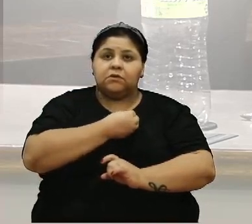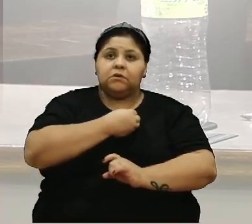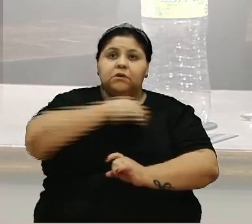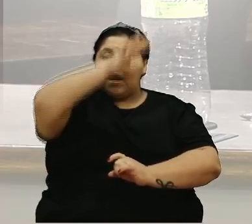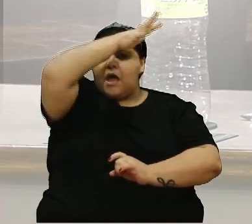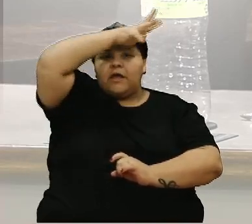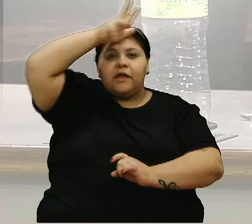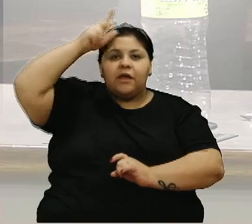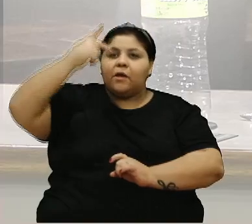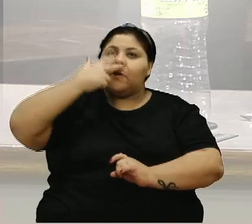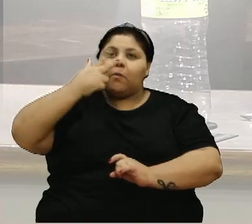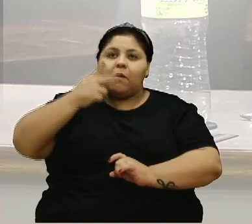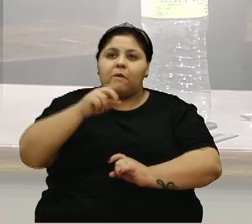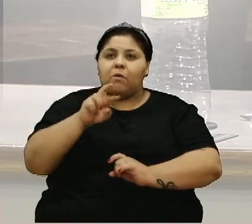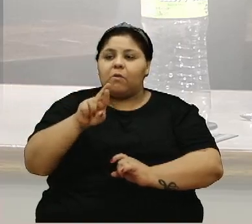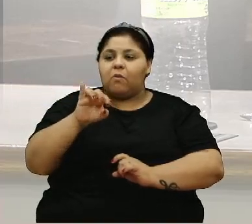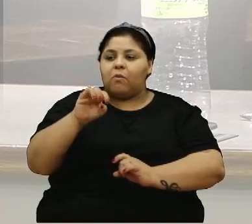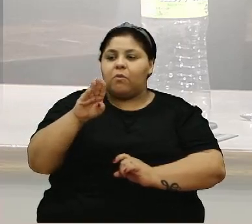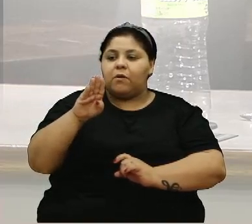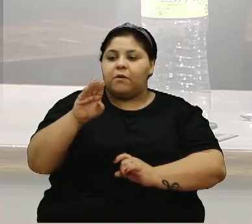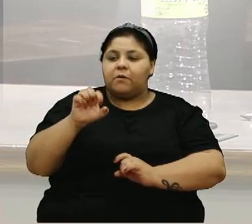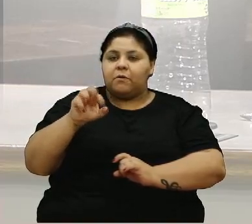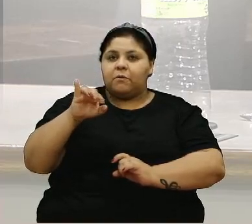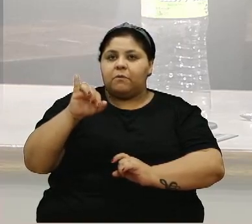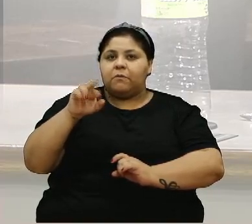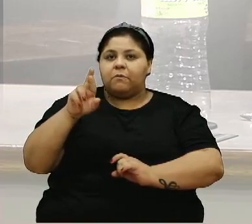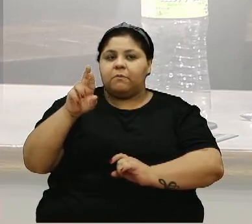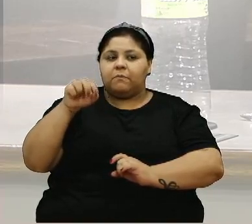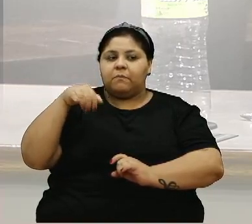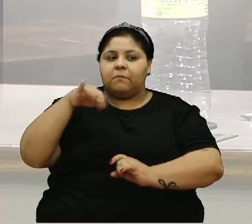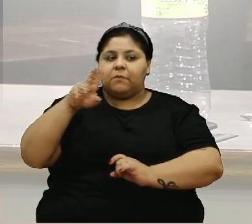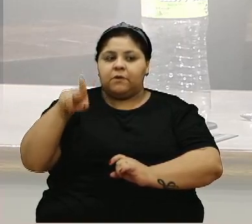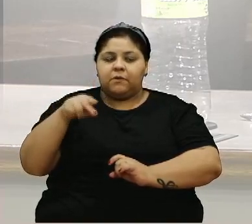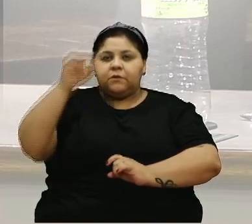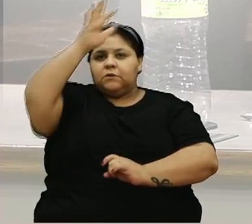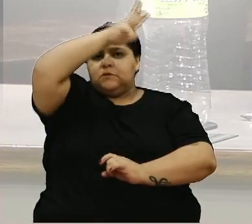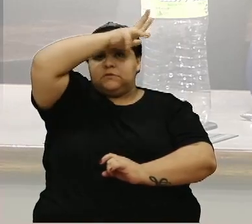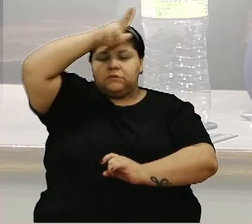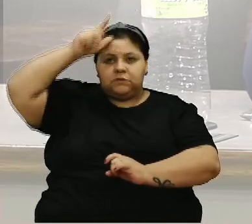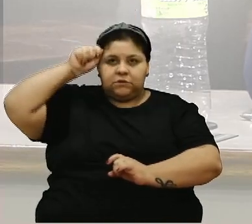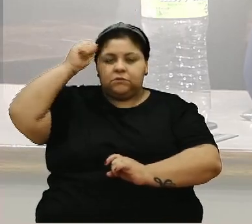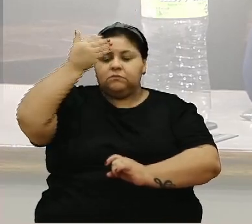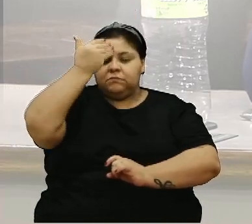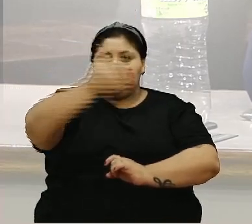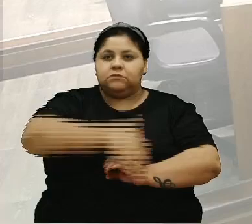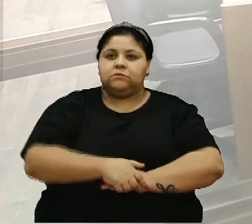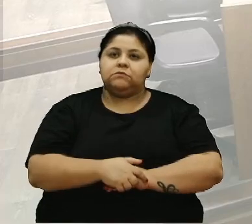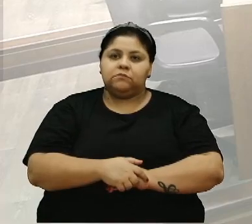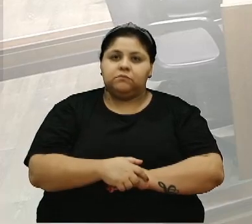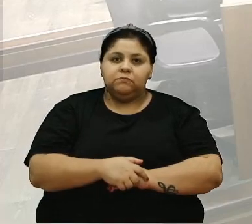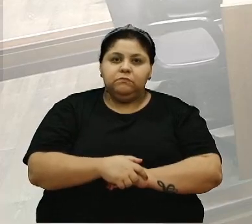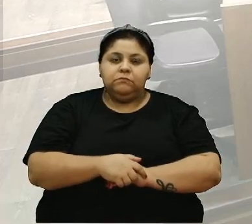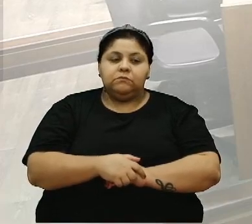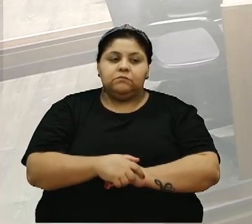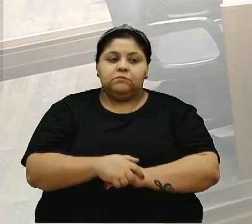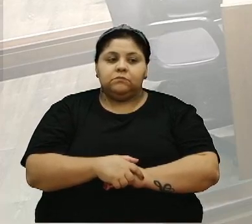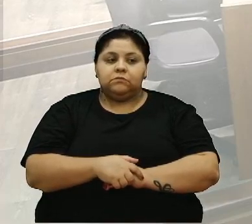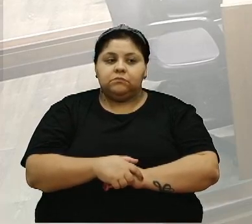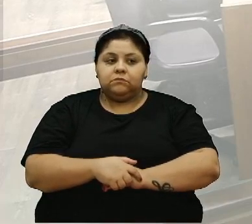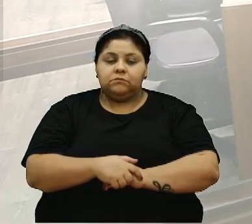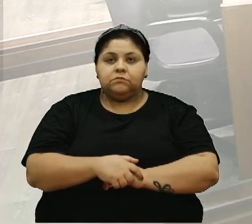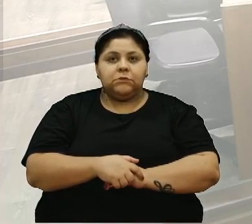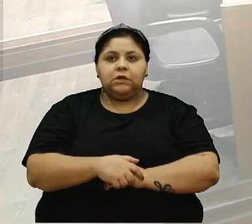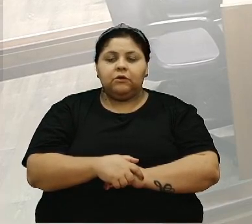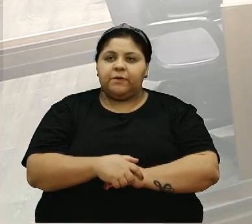bote. As pessoas tendo que andar de um lado para o outro para poder se alimentar. Obrigado. Alô? Obrigado, vereador